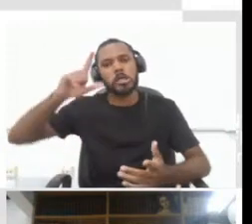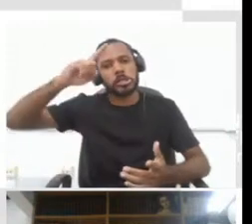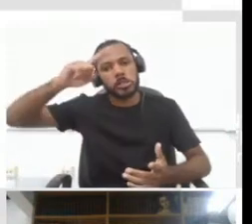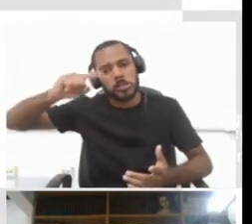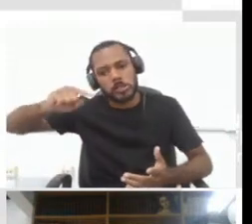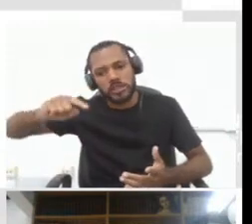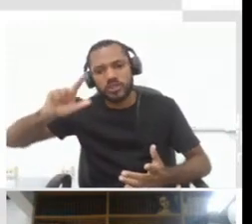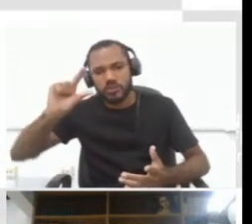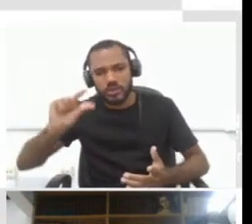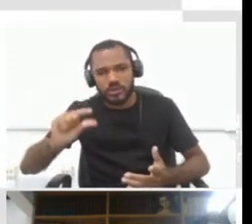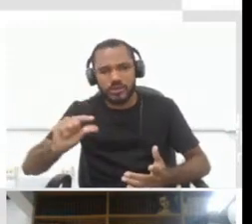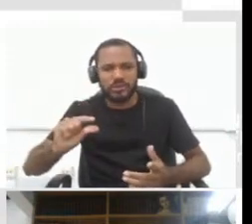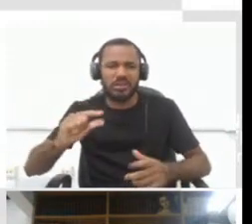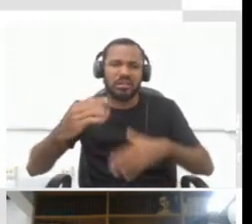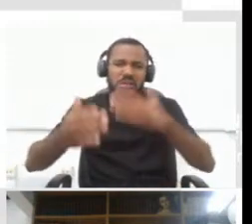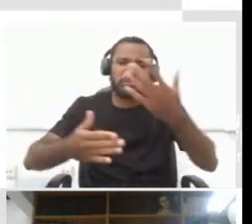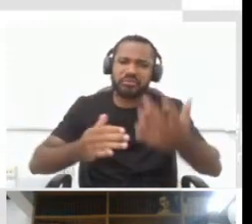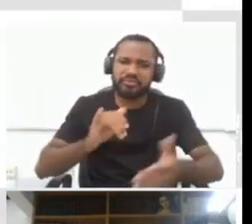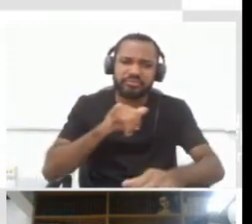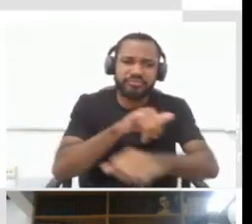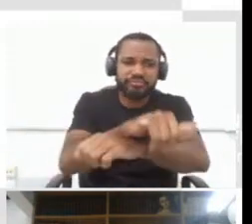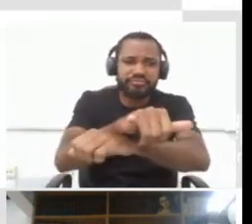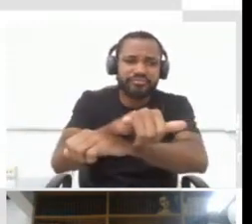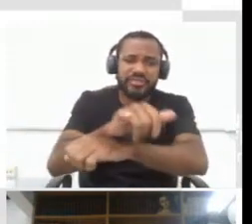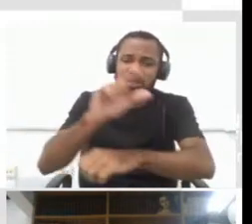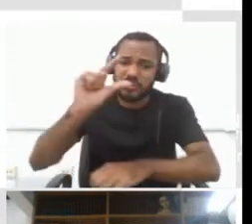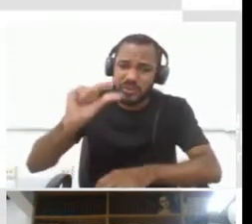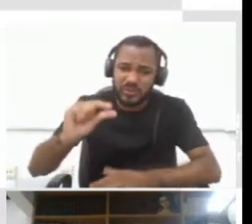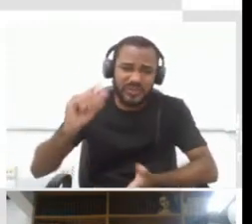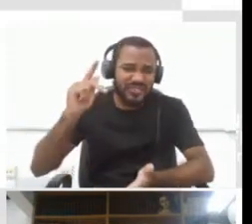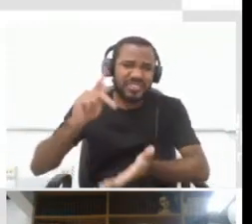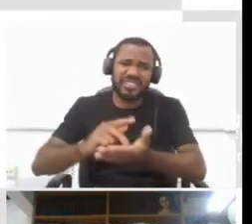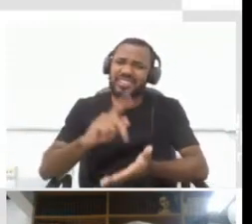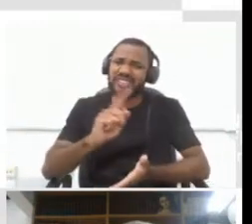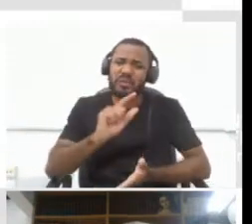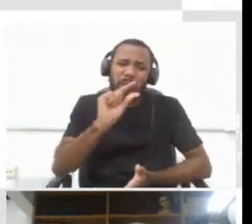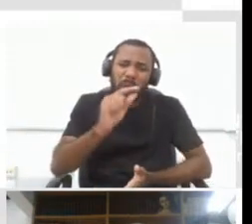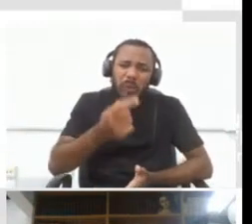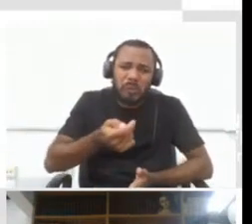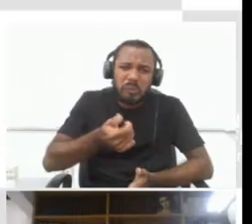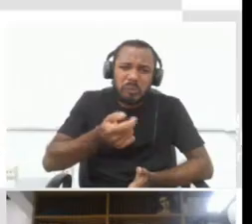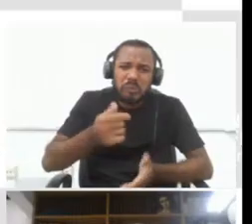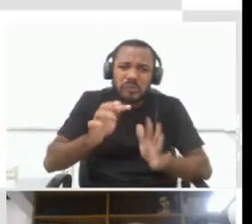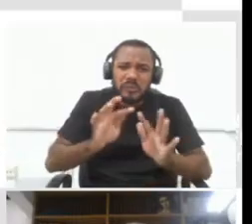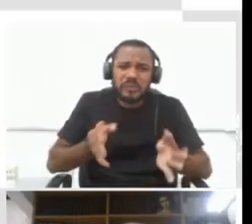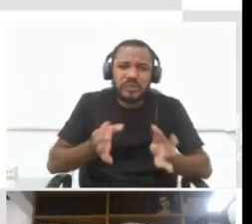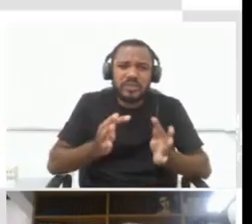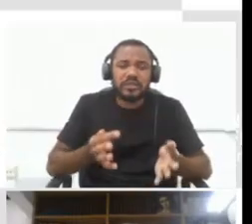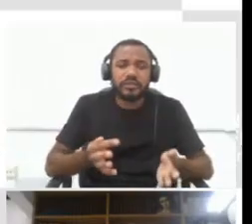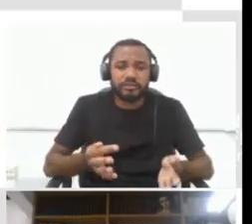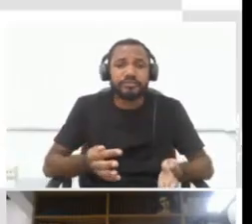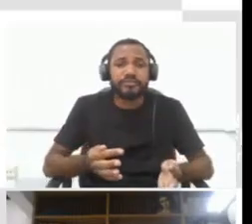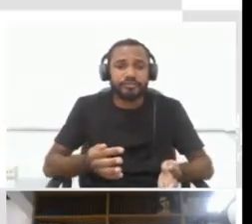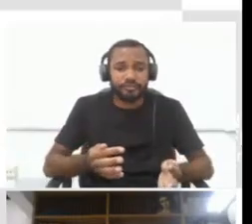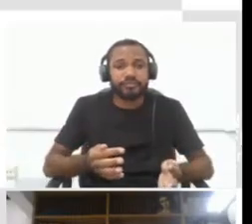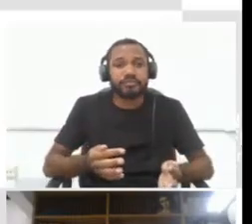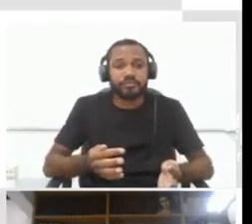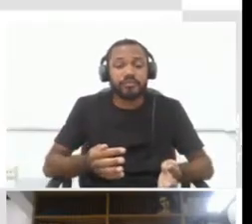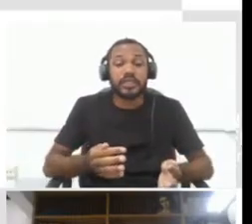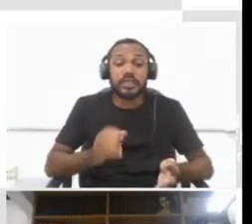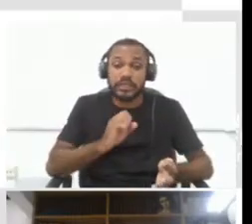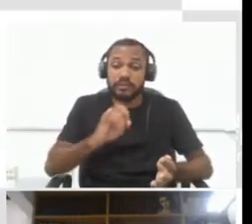necessário diminuir para nós termos emissões consistentes com aquecimento de apenas 2 graus